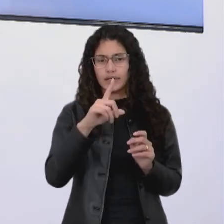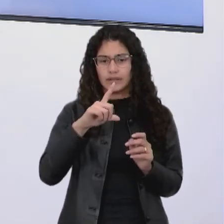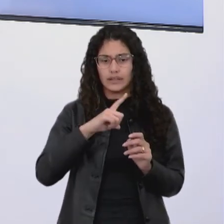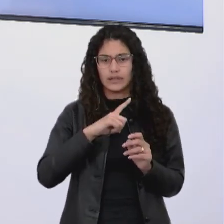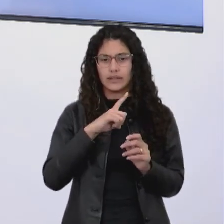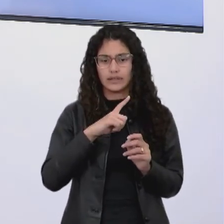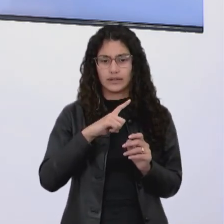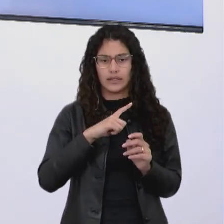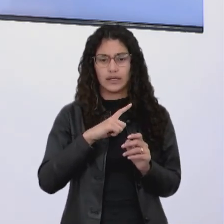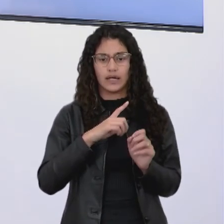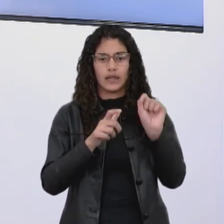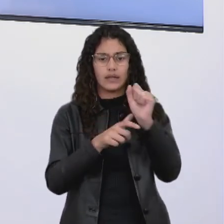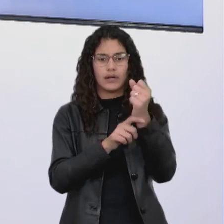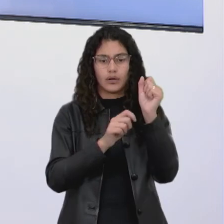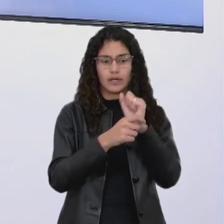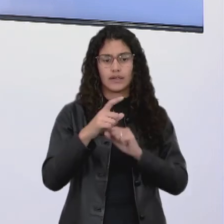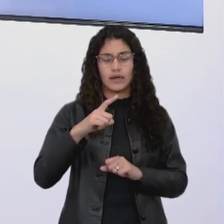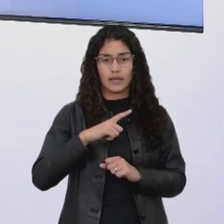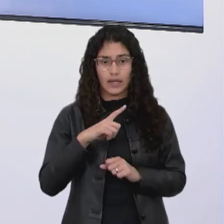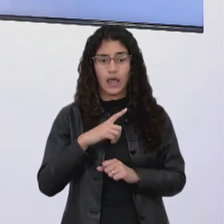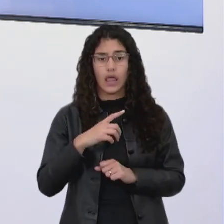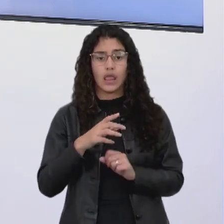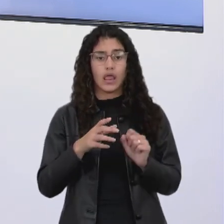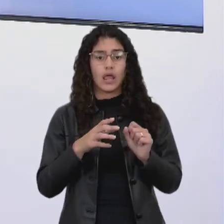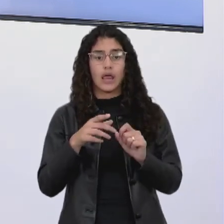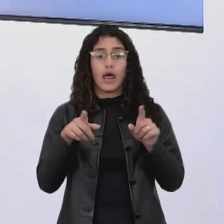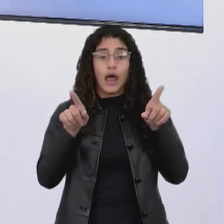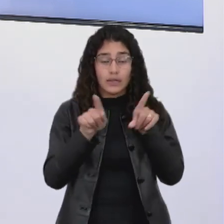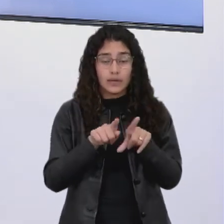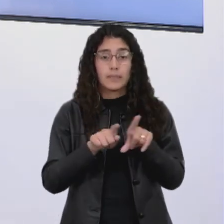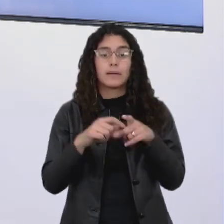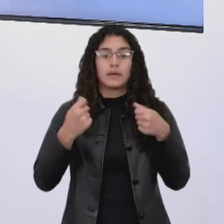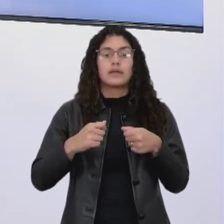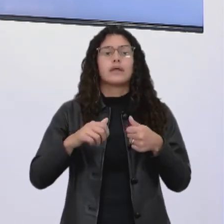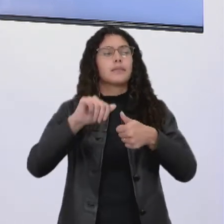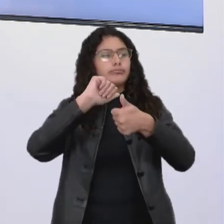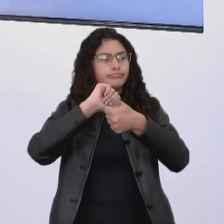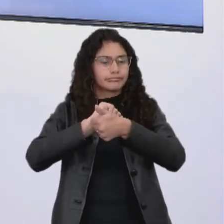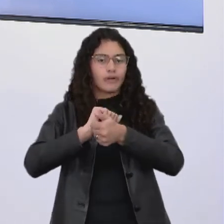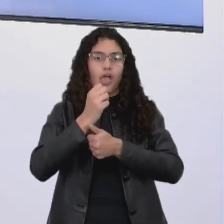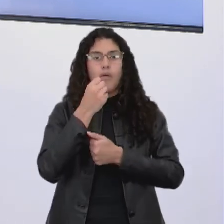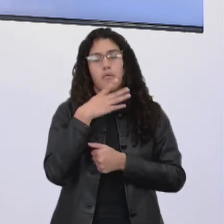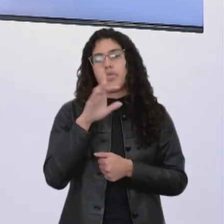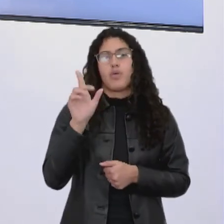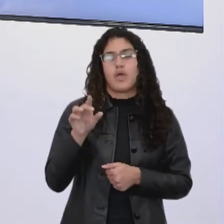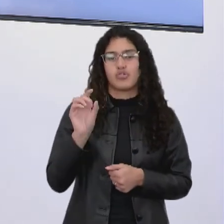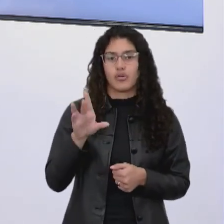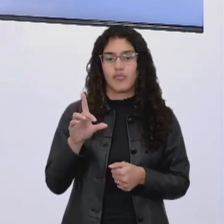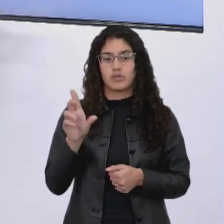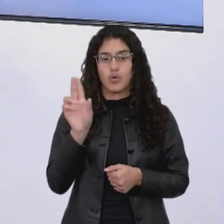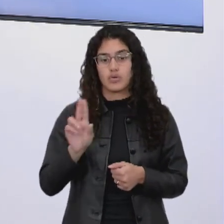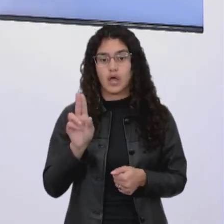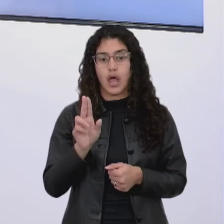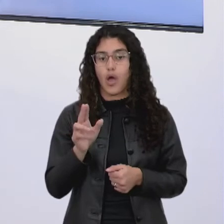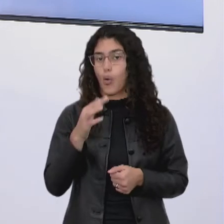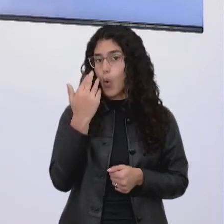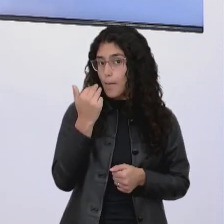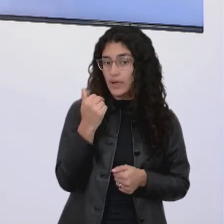essa segurança alimentar, a gente está dizendo que essa comida também tem que ser de qualidade. Não é a questão de você pegar o